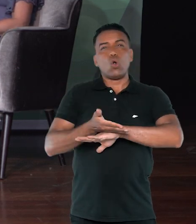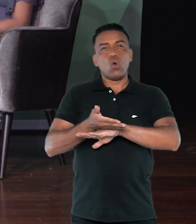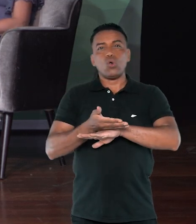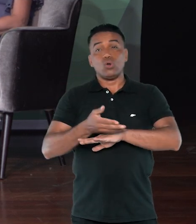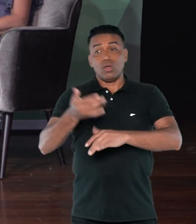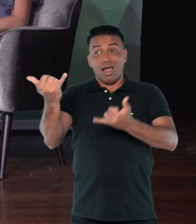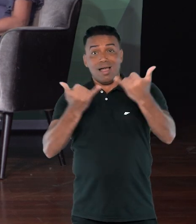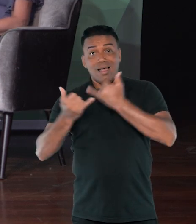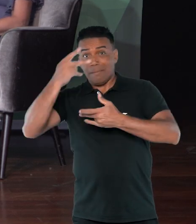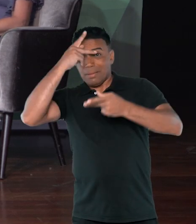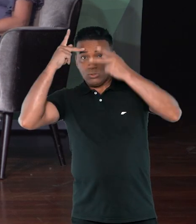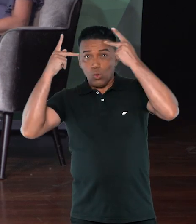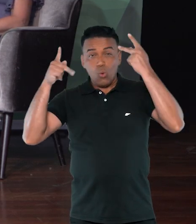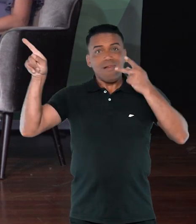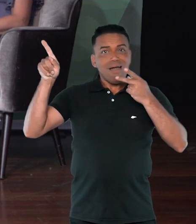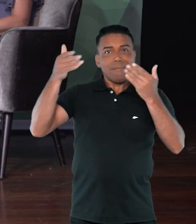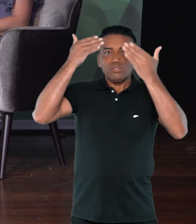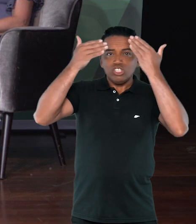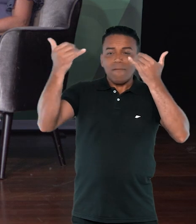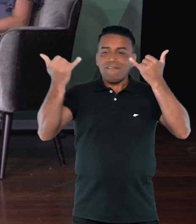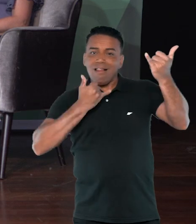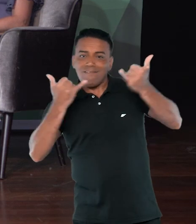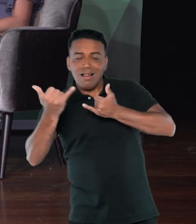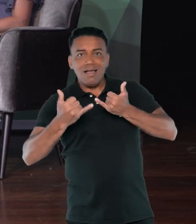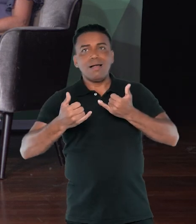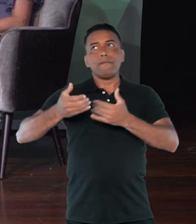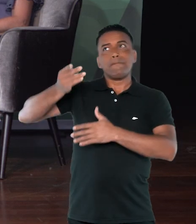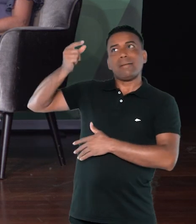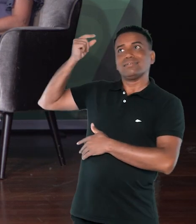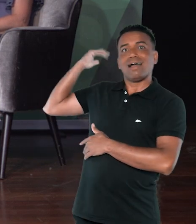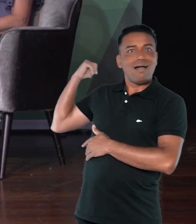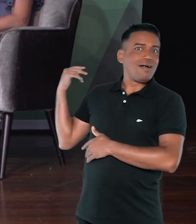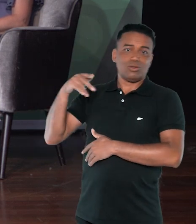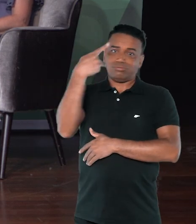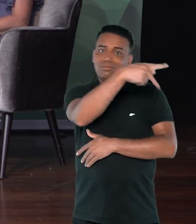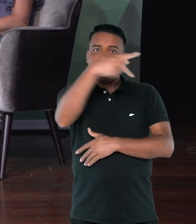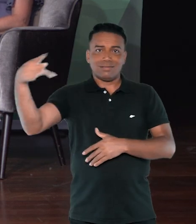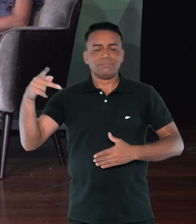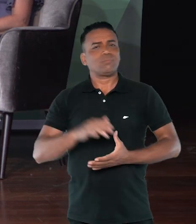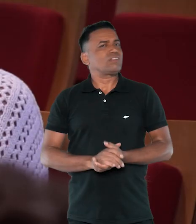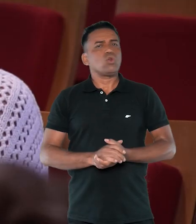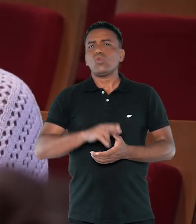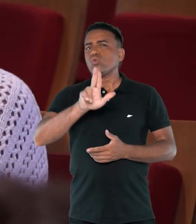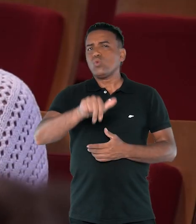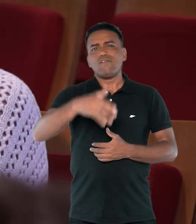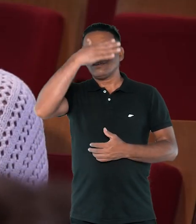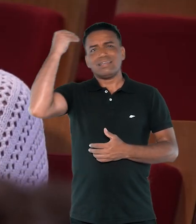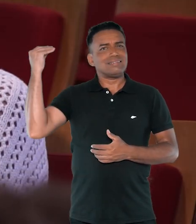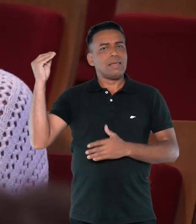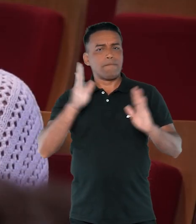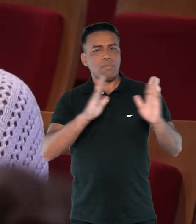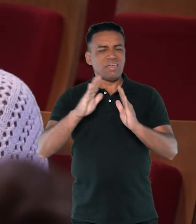memórias passado, né, das pessoas. E eu nunca vou me esquecer dessa cena. Eu devia ter